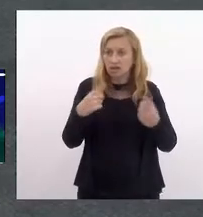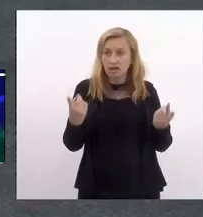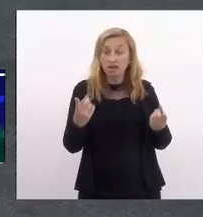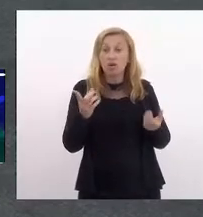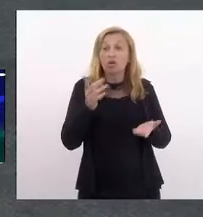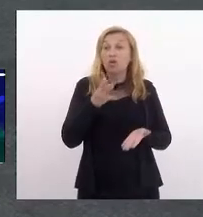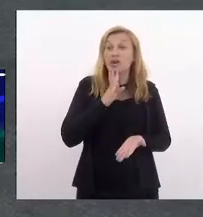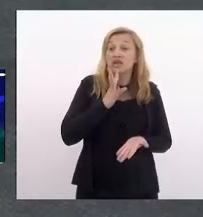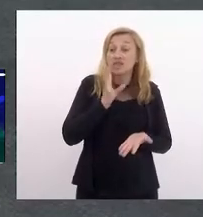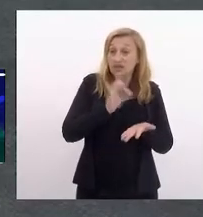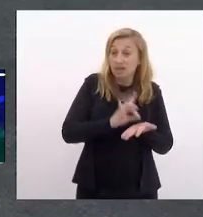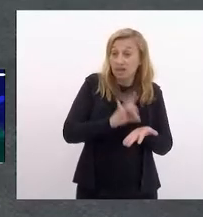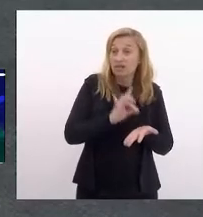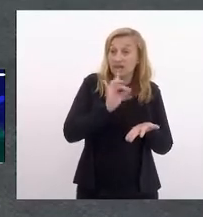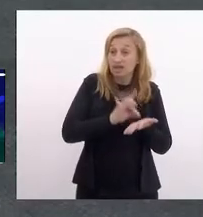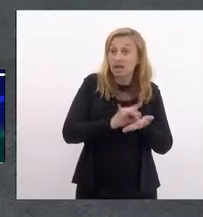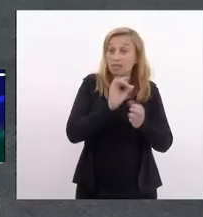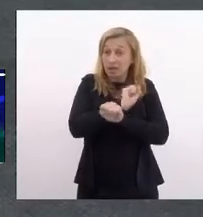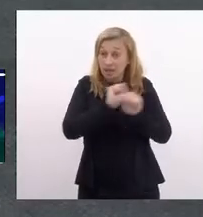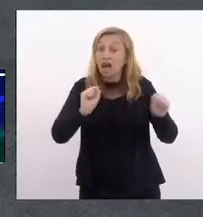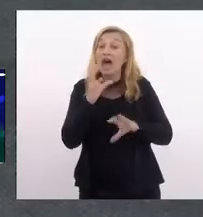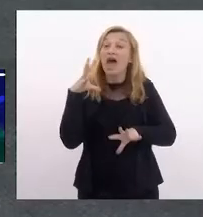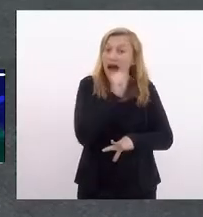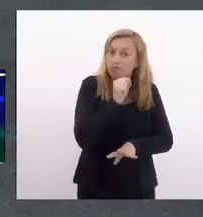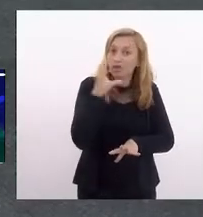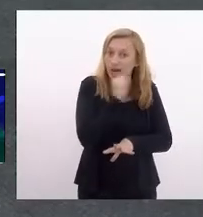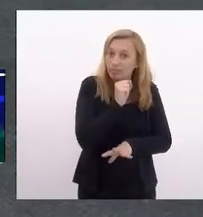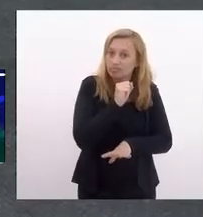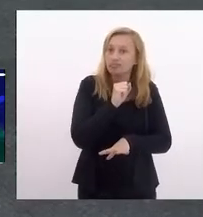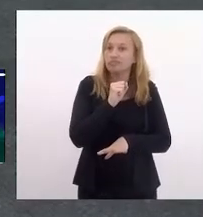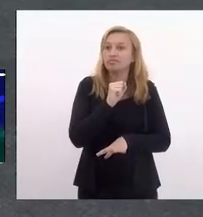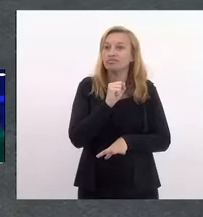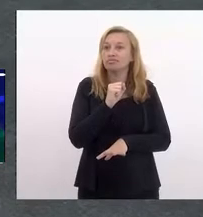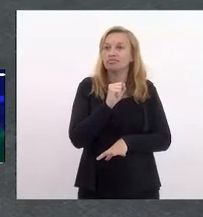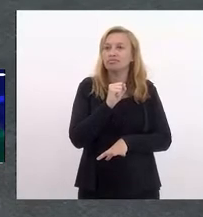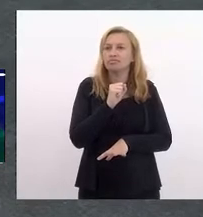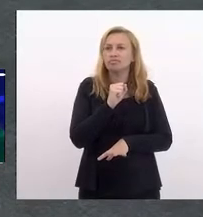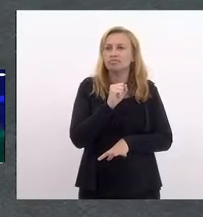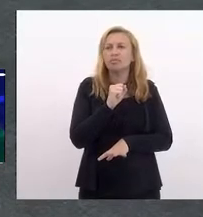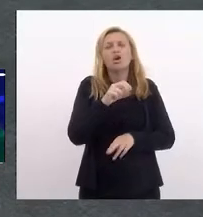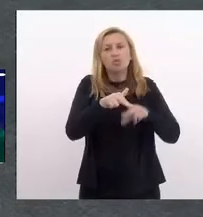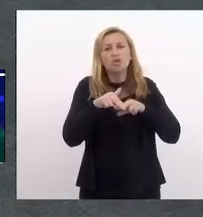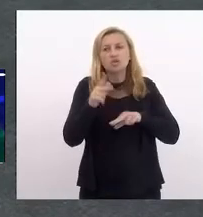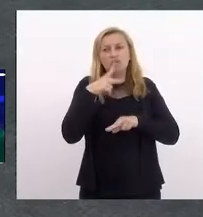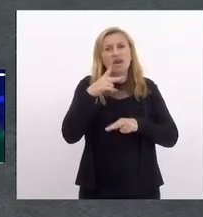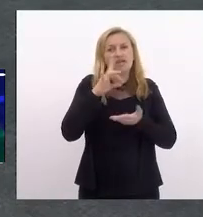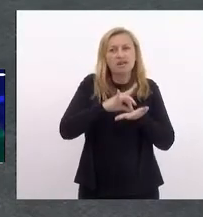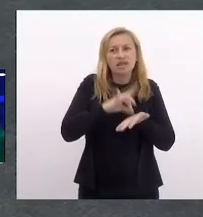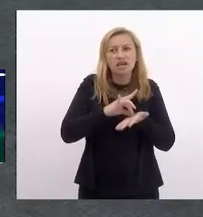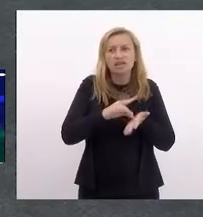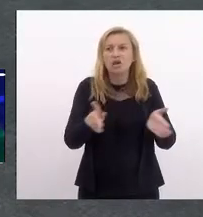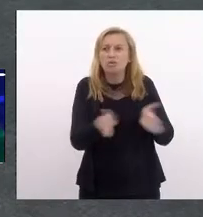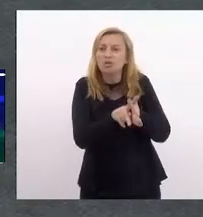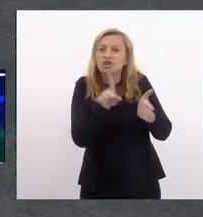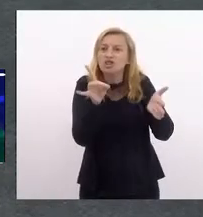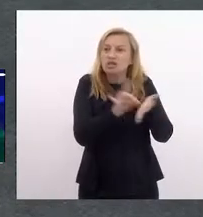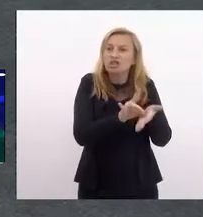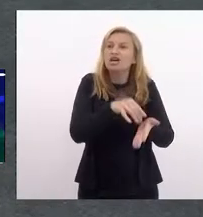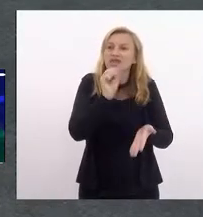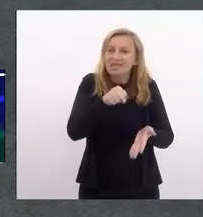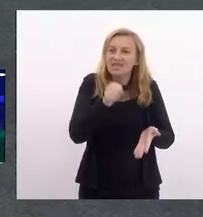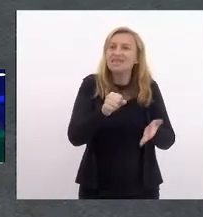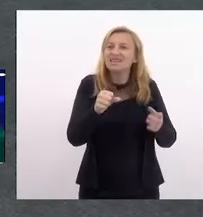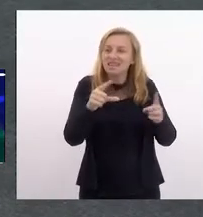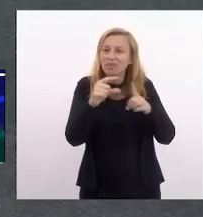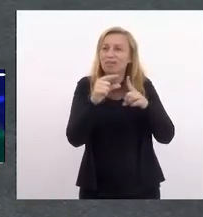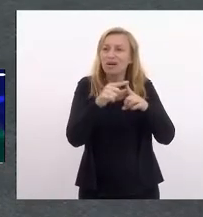Conhecereis a verdade EA verdade vos direção só para teclar rapidinho e é por isso que eu vou trazer a verdade o projeto original tinha